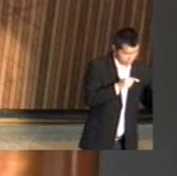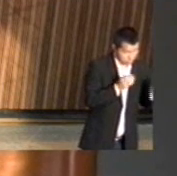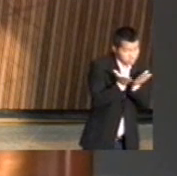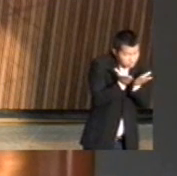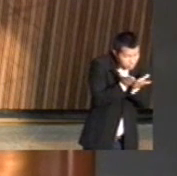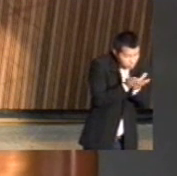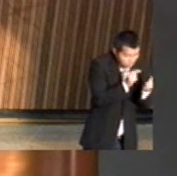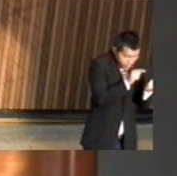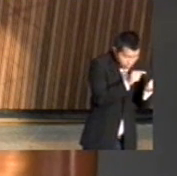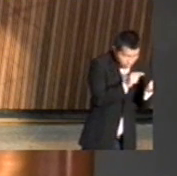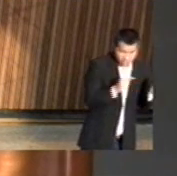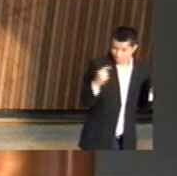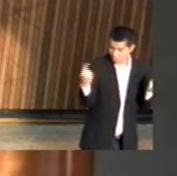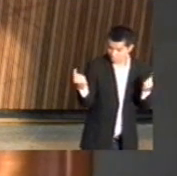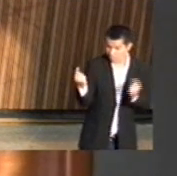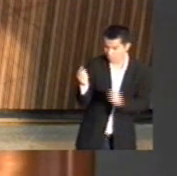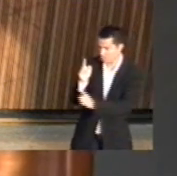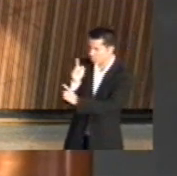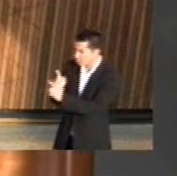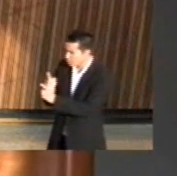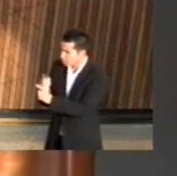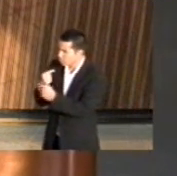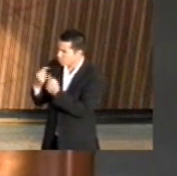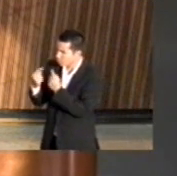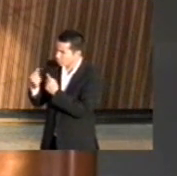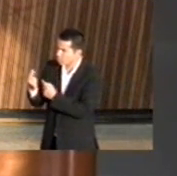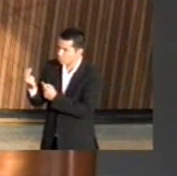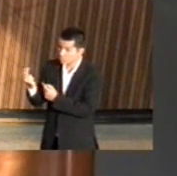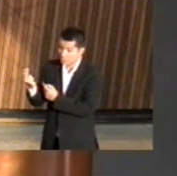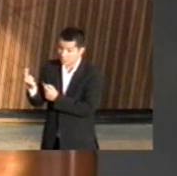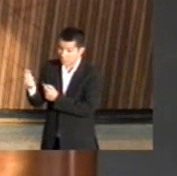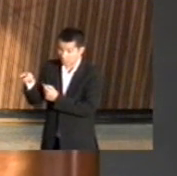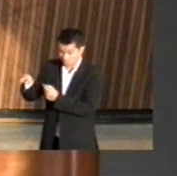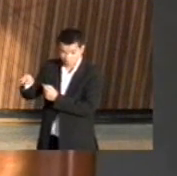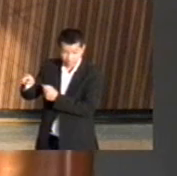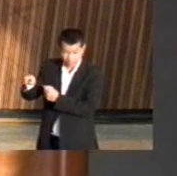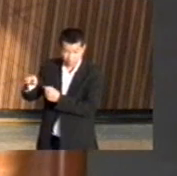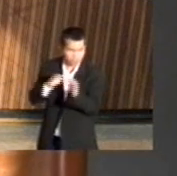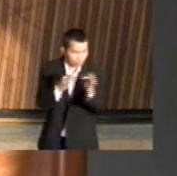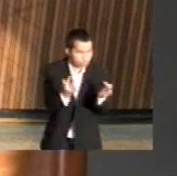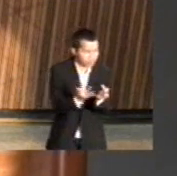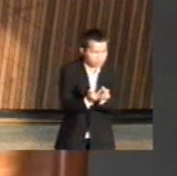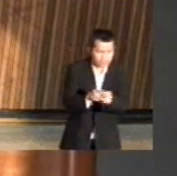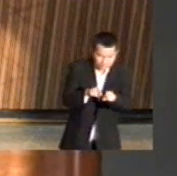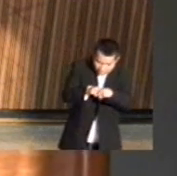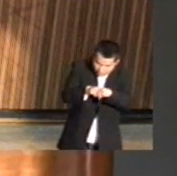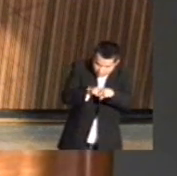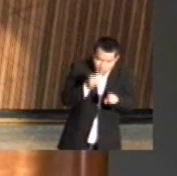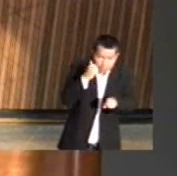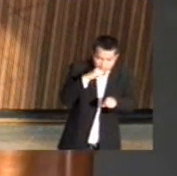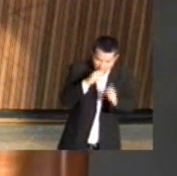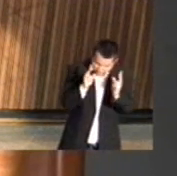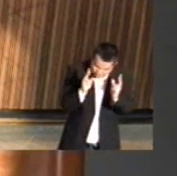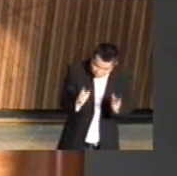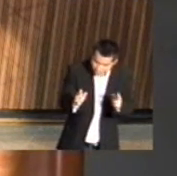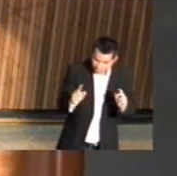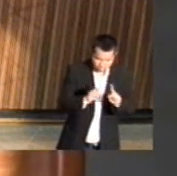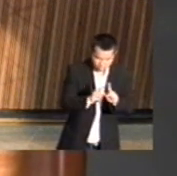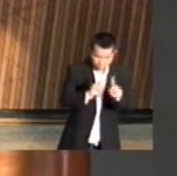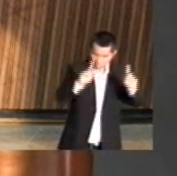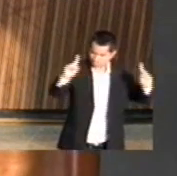vá logo fazer as pazes com o seu irmão, depois volte e ofereça a sua oferta a